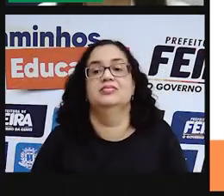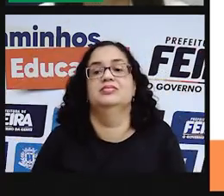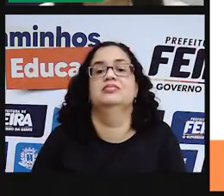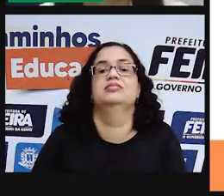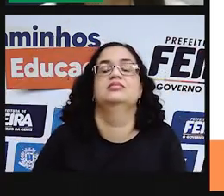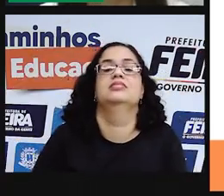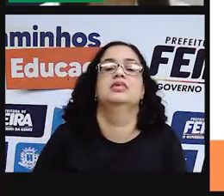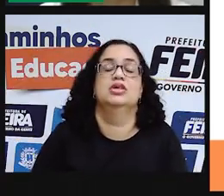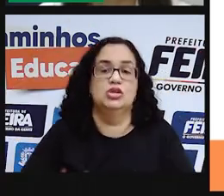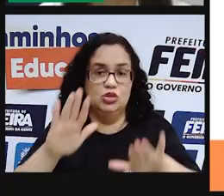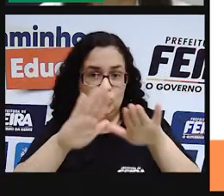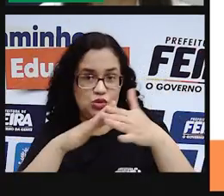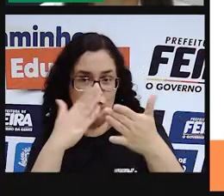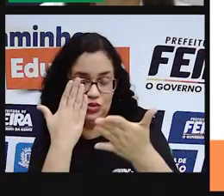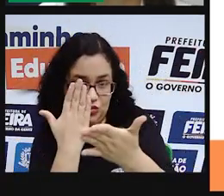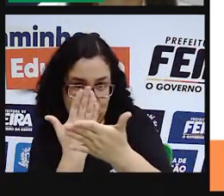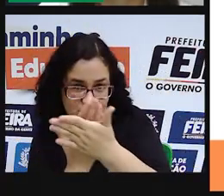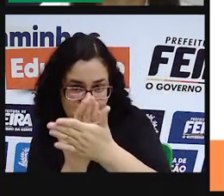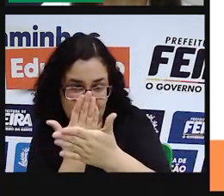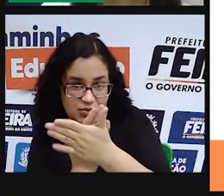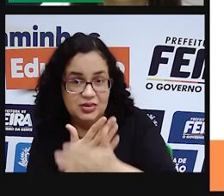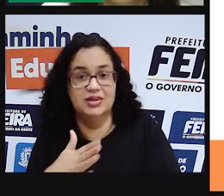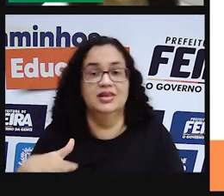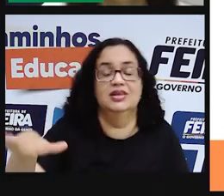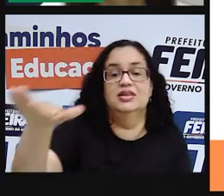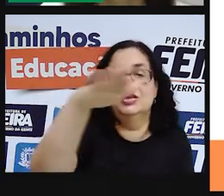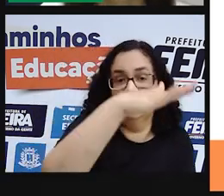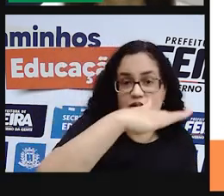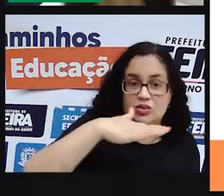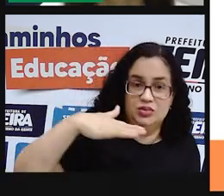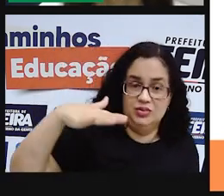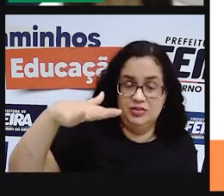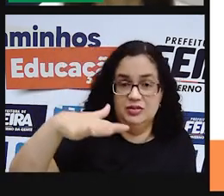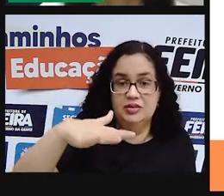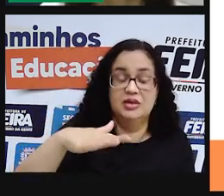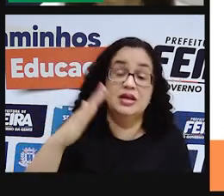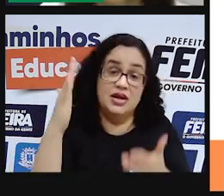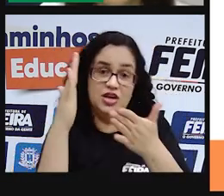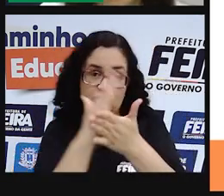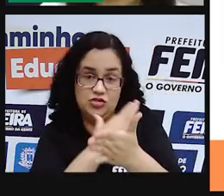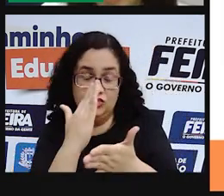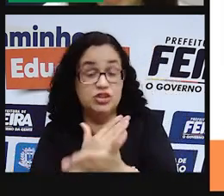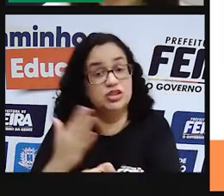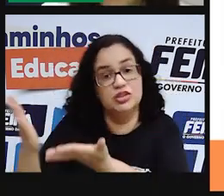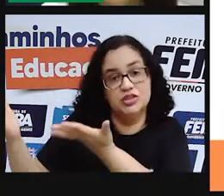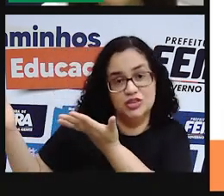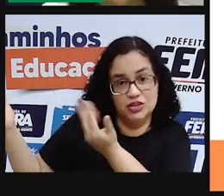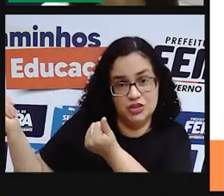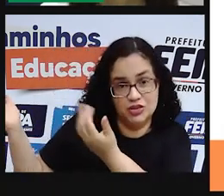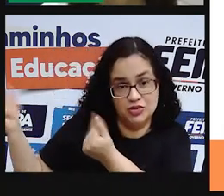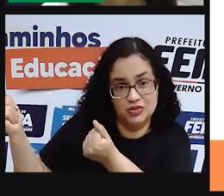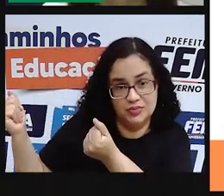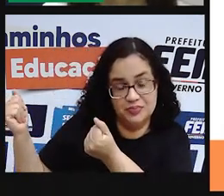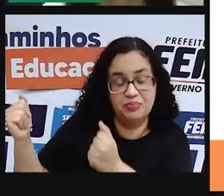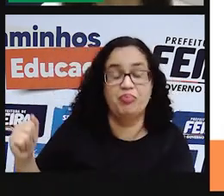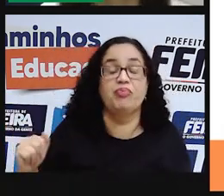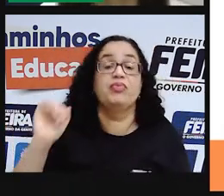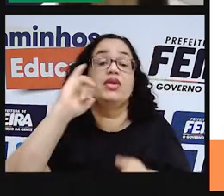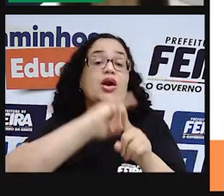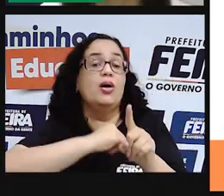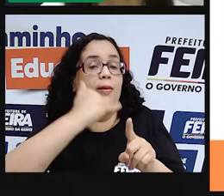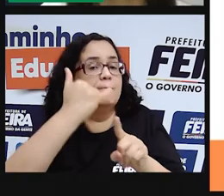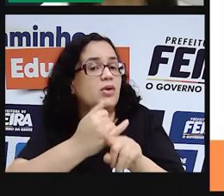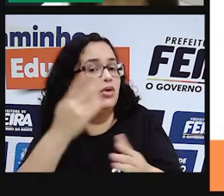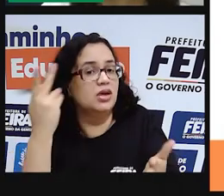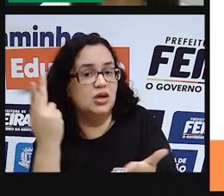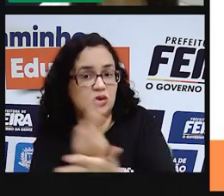espaços escolares e principalmente para o público, que é o público da revista, que é o público jovem, né? Porque o bullying é algo que